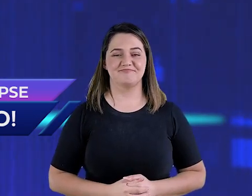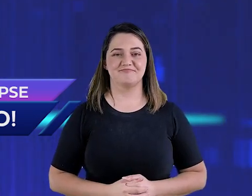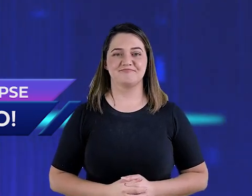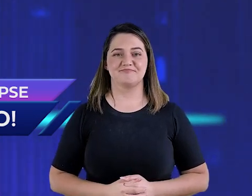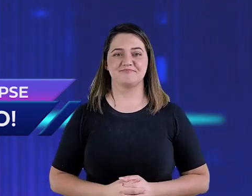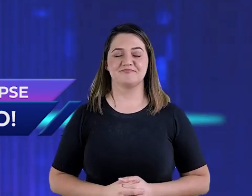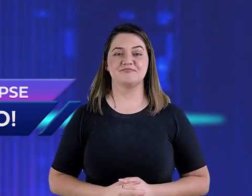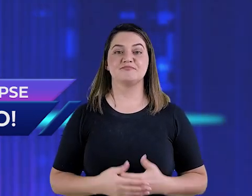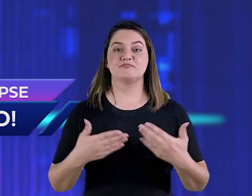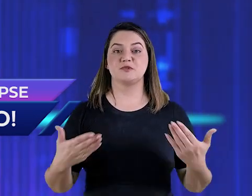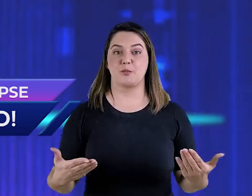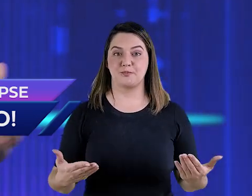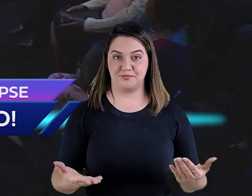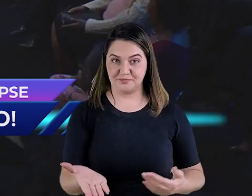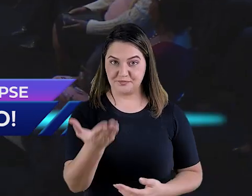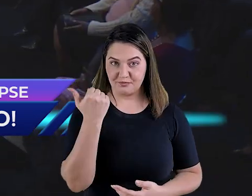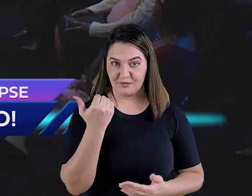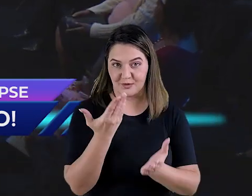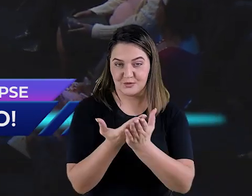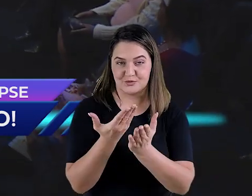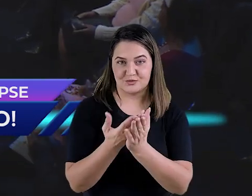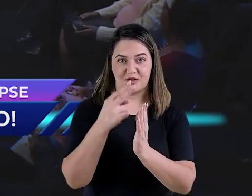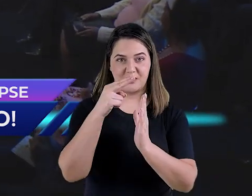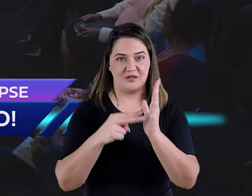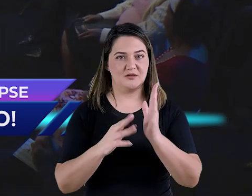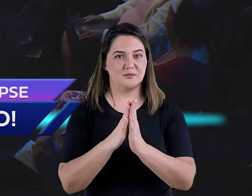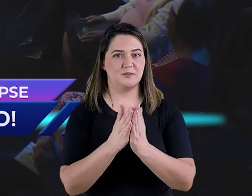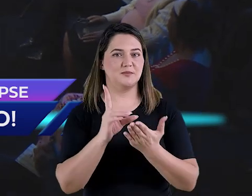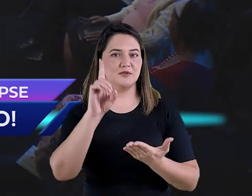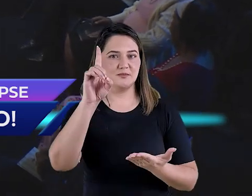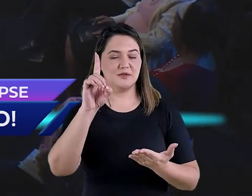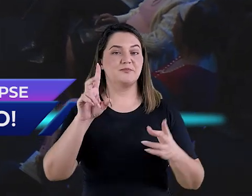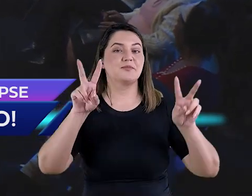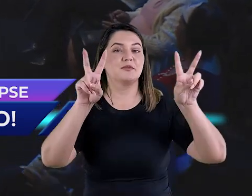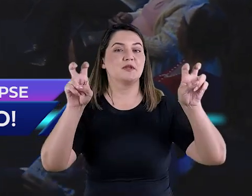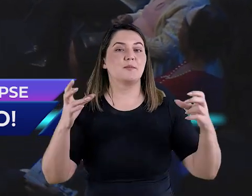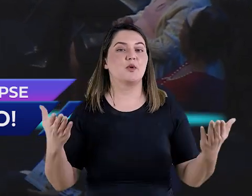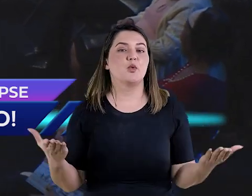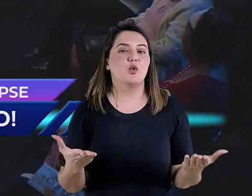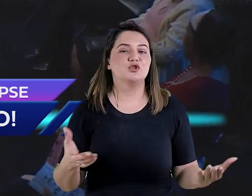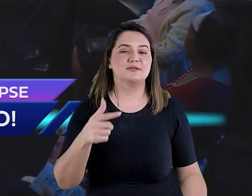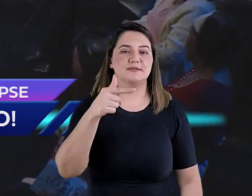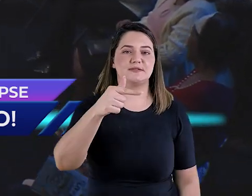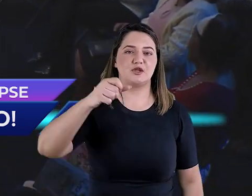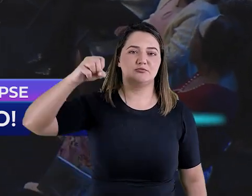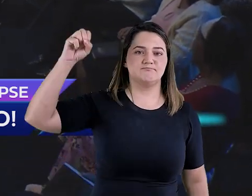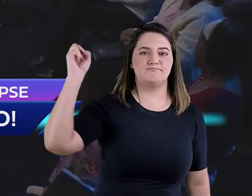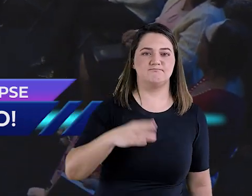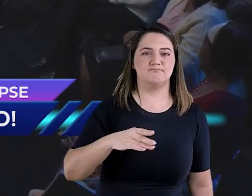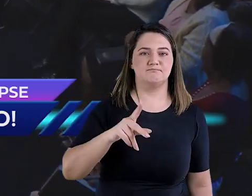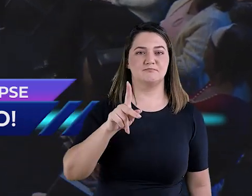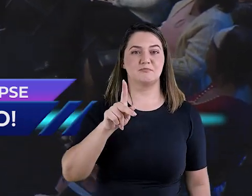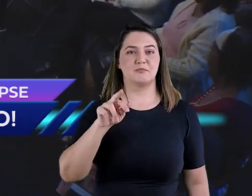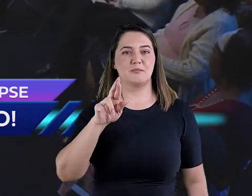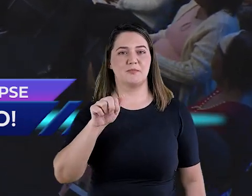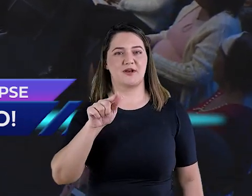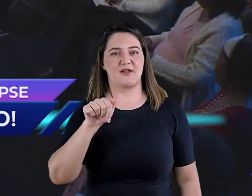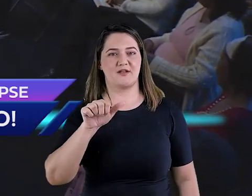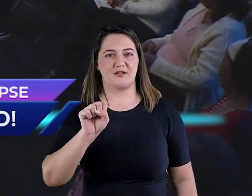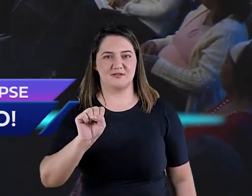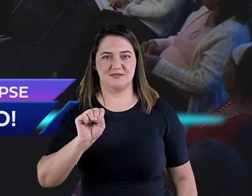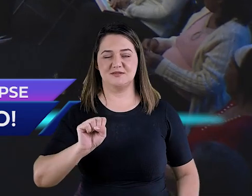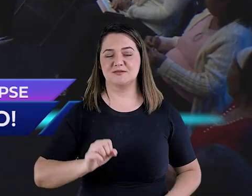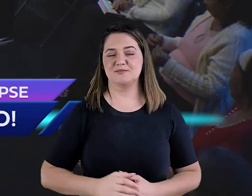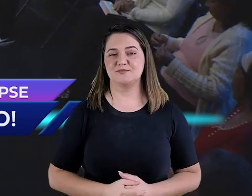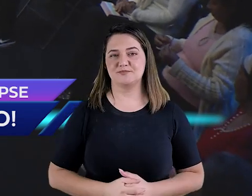de Deus. Bom, vamos estudar a Bíblia? Vamos ao tema de hoje, que é sobre as 7 pragas. Tudo começa